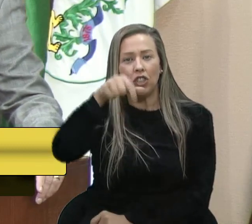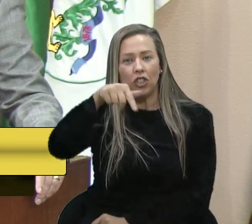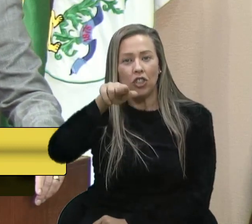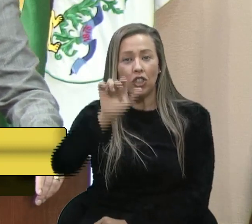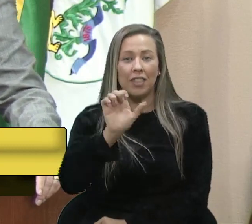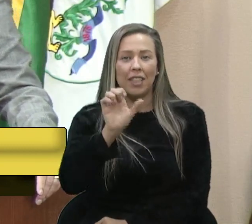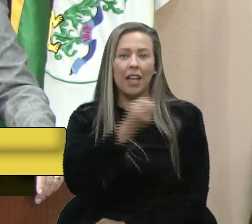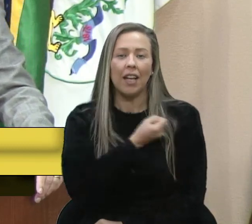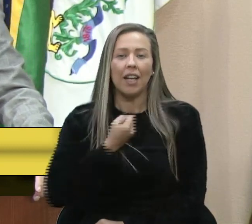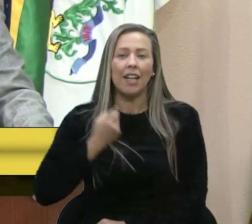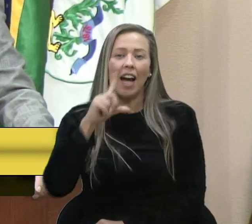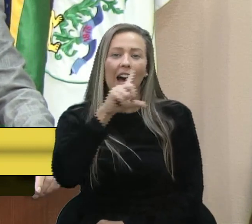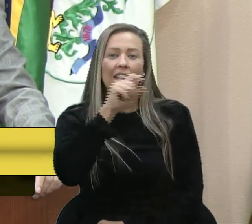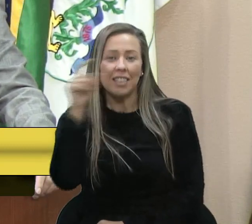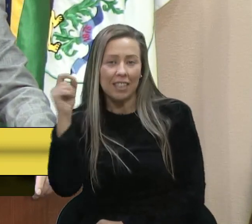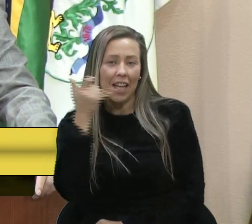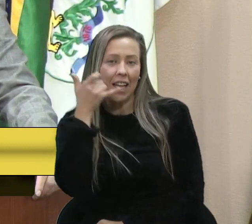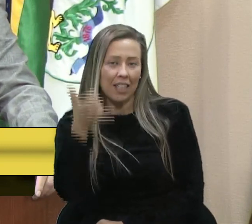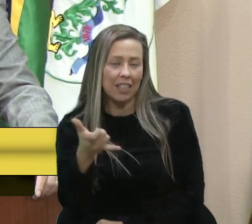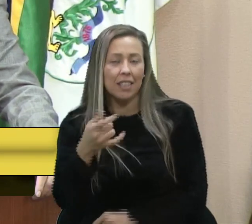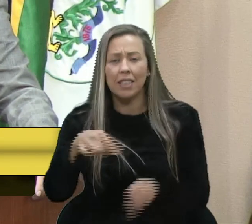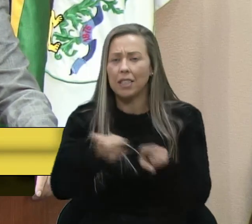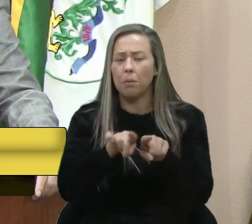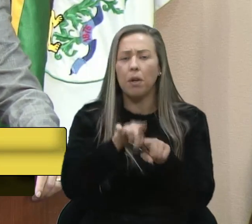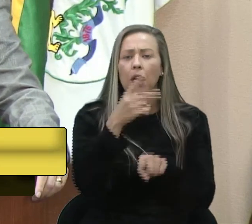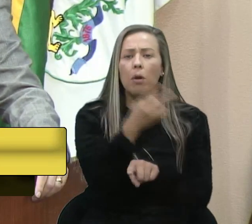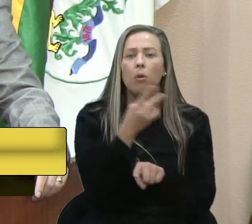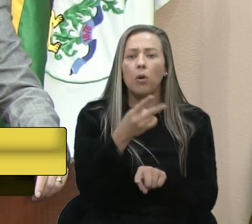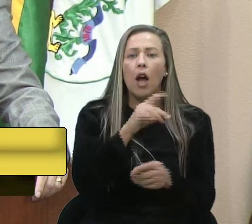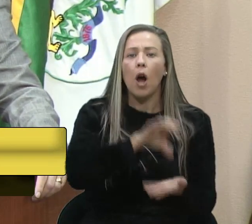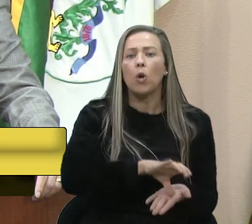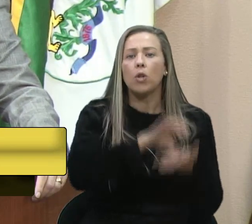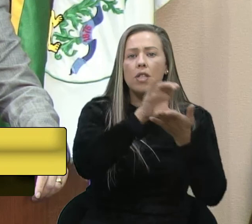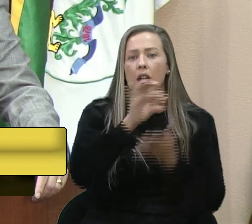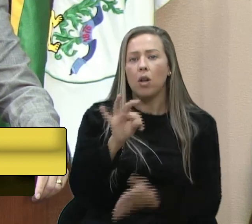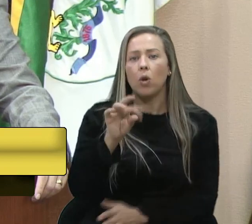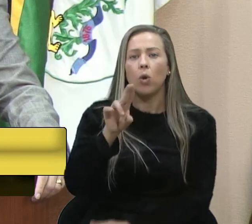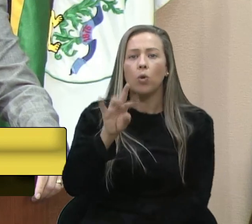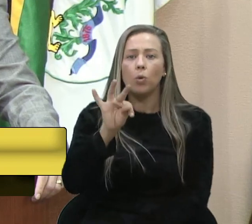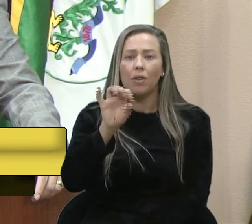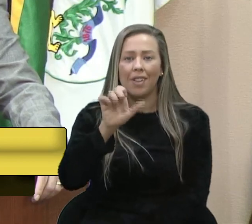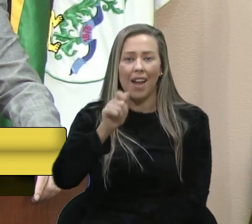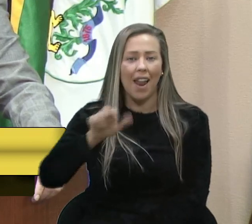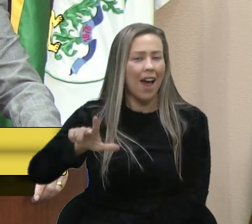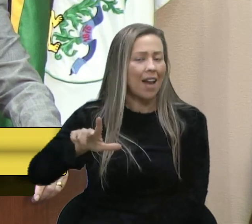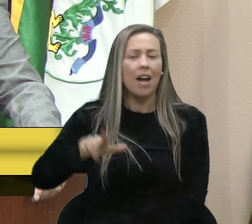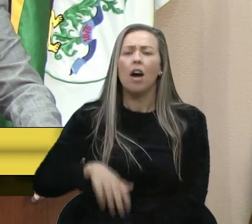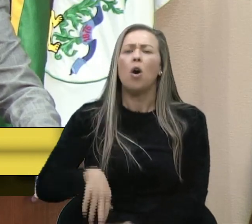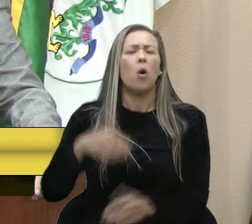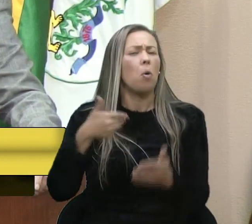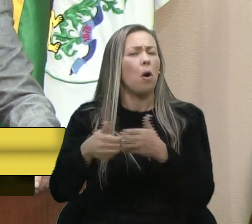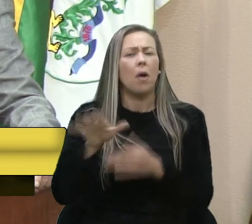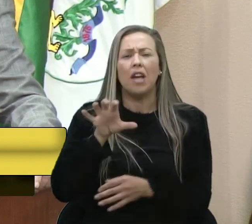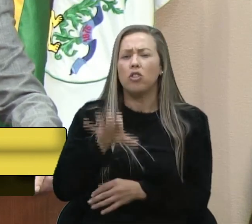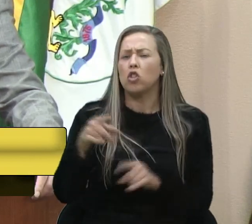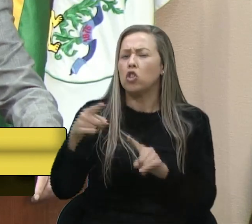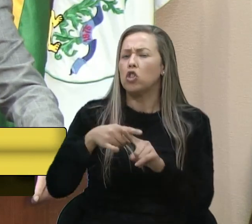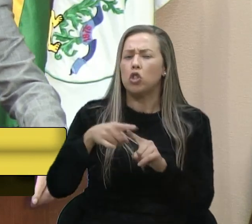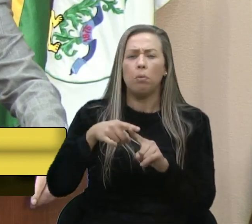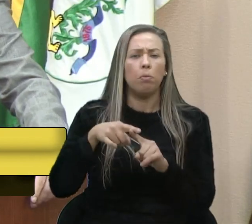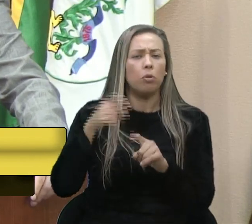também podem procurar também aos conselhos tutelares para qualquer tipo de abuso,